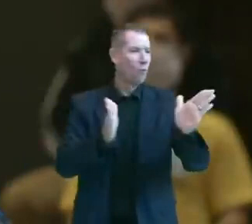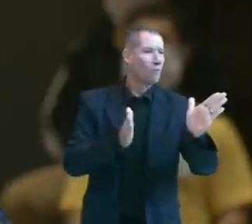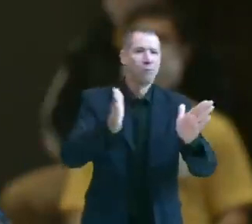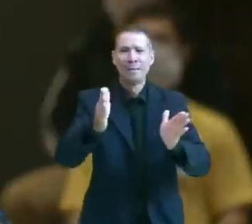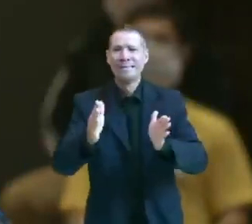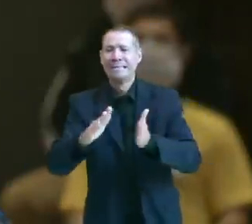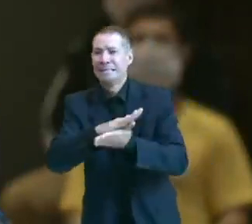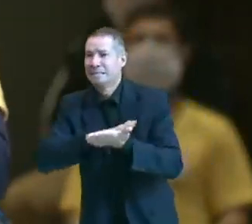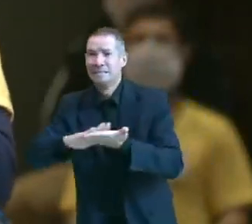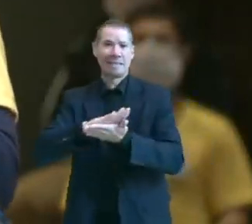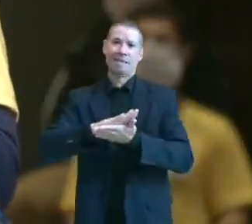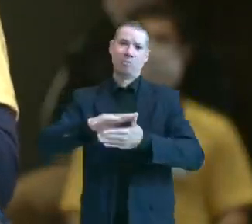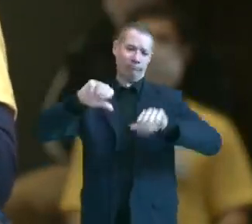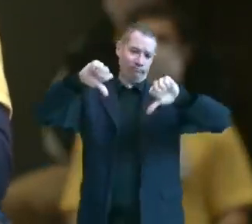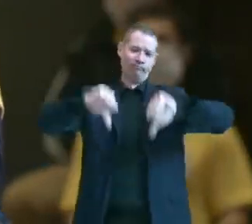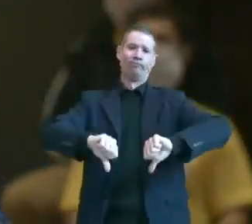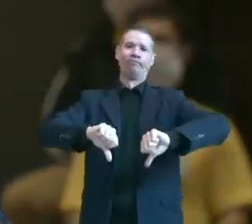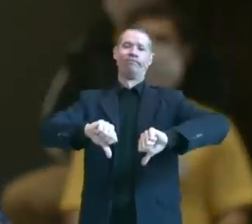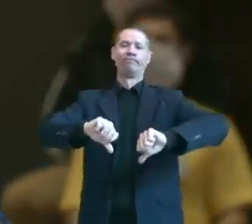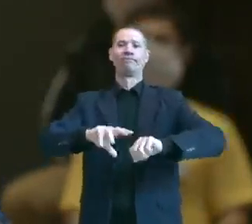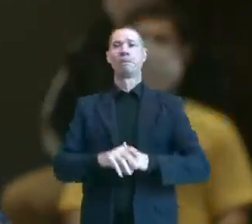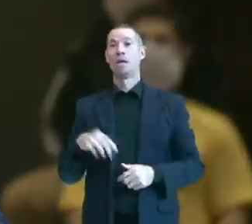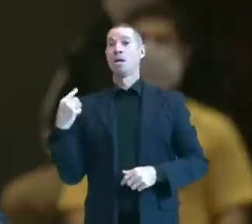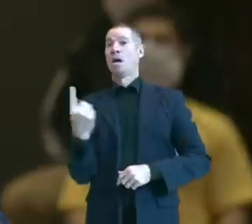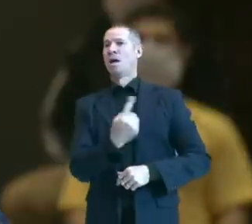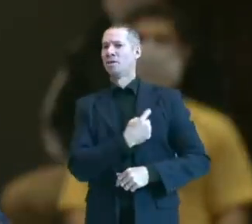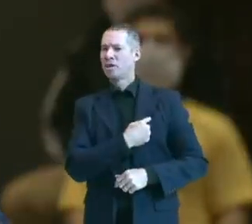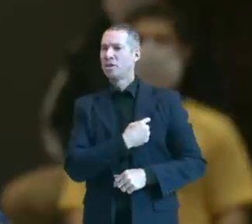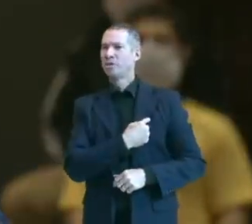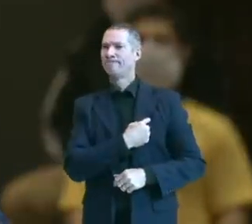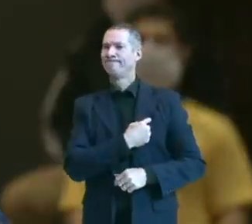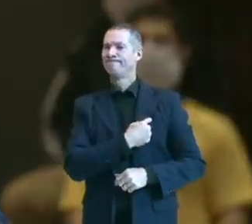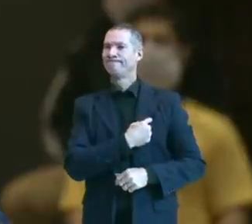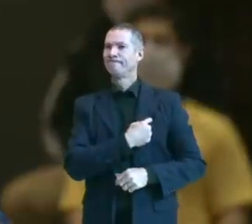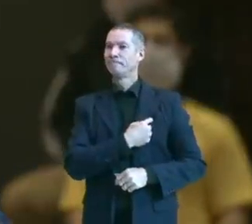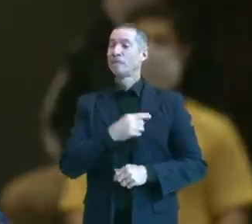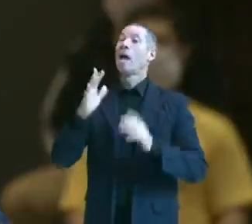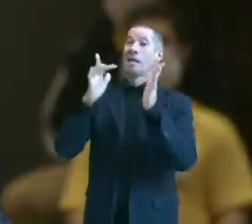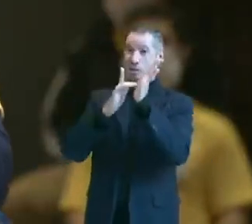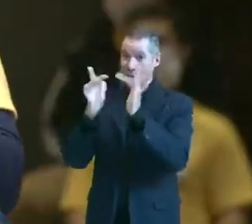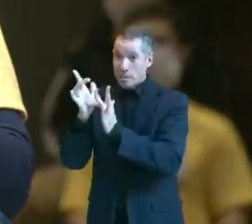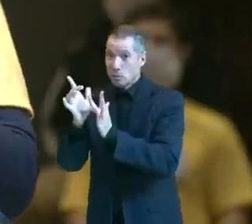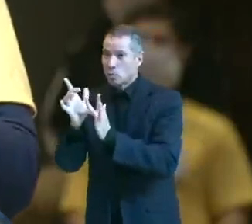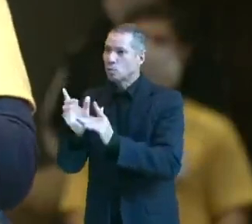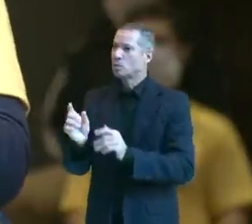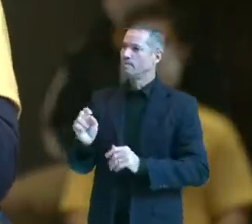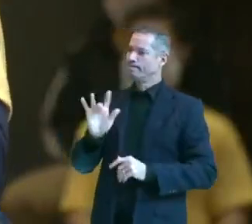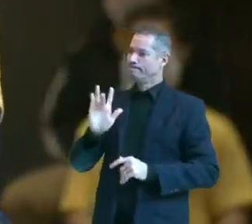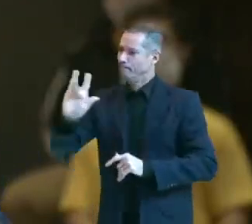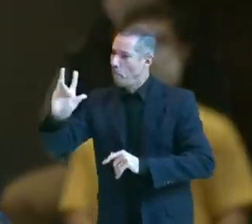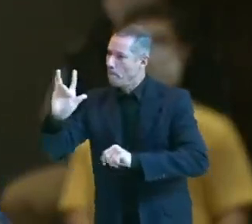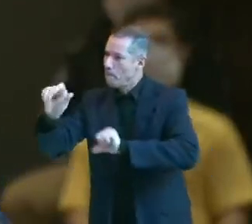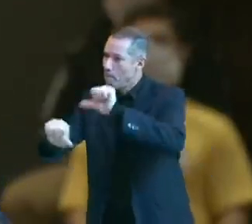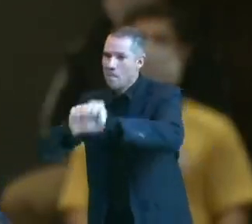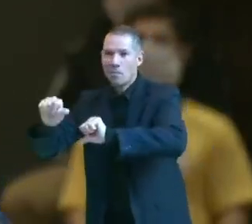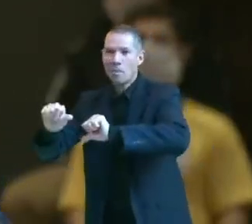recuperação, não dá. E a gente dizia assim: Jesus transforma. E nós